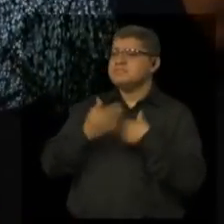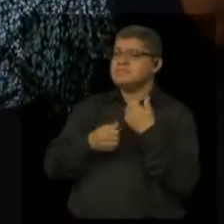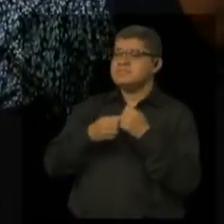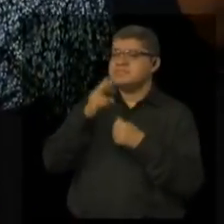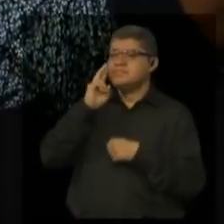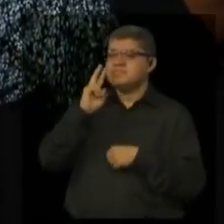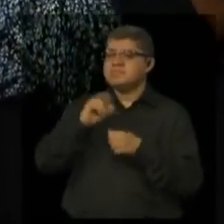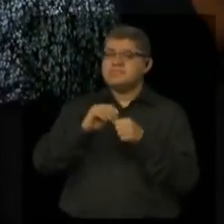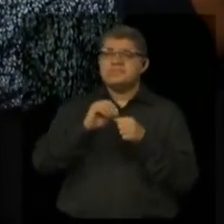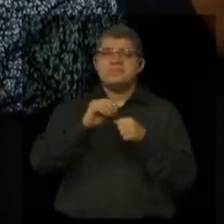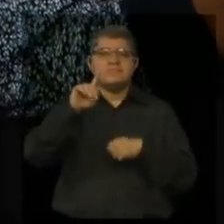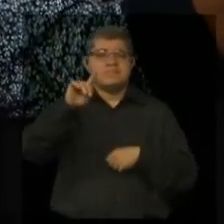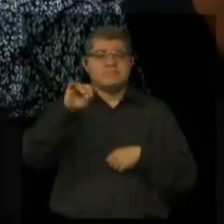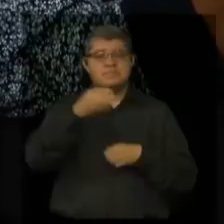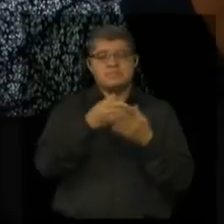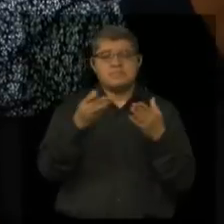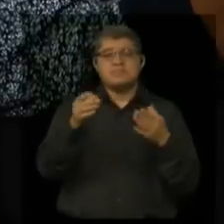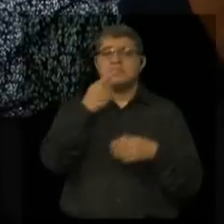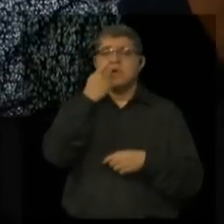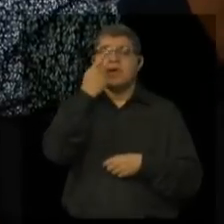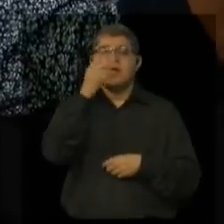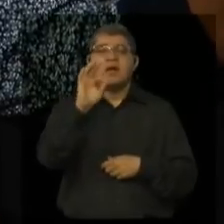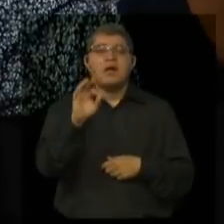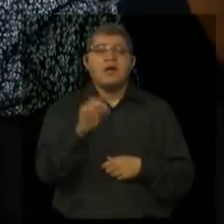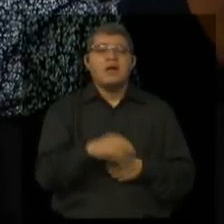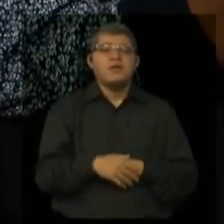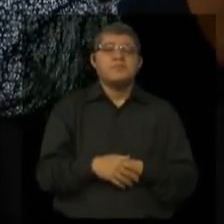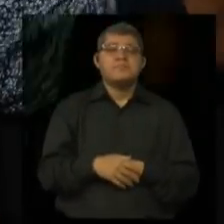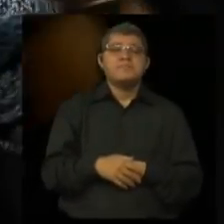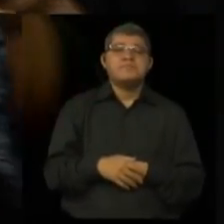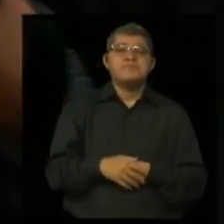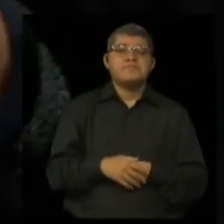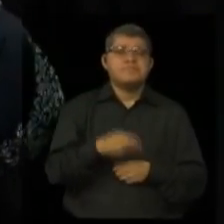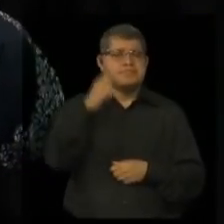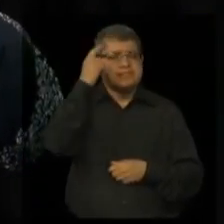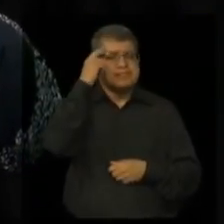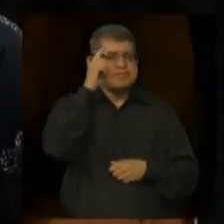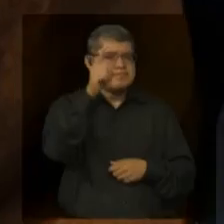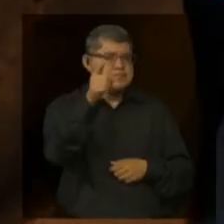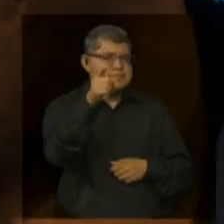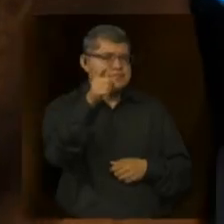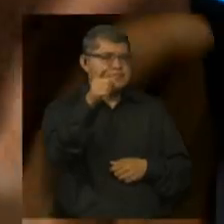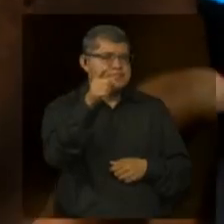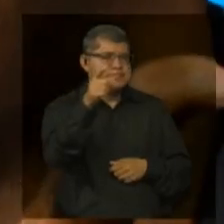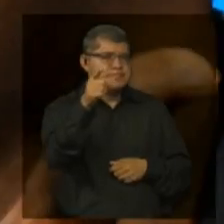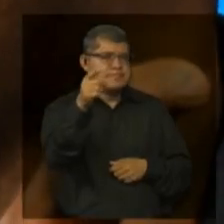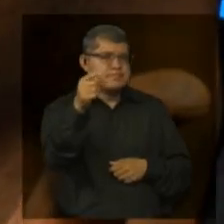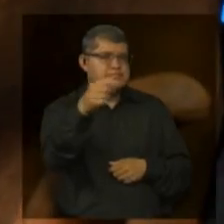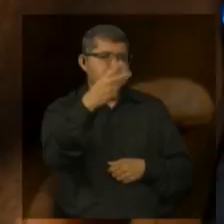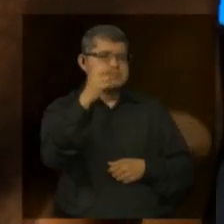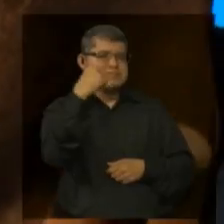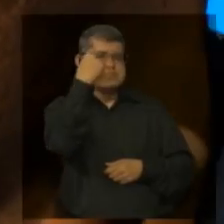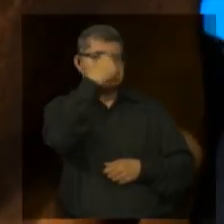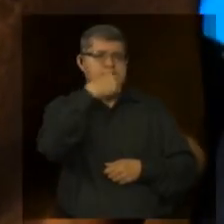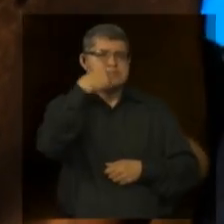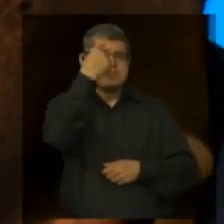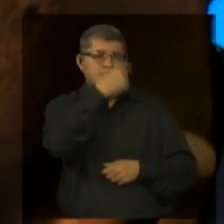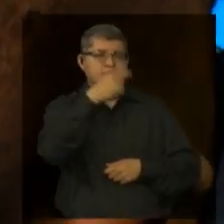deixa eu fazer um poemeto aqui para vocês, que diz assim: penso em você 25 horas por